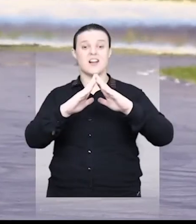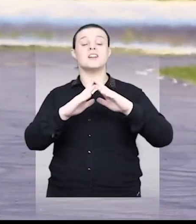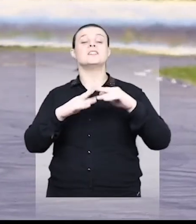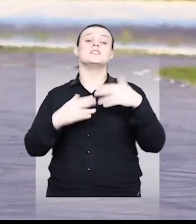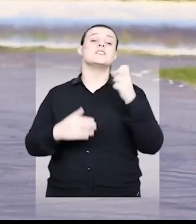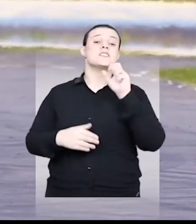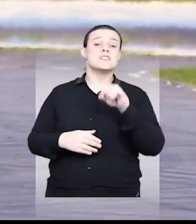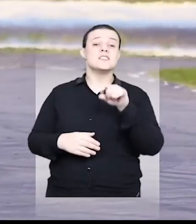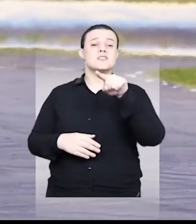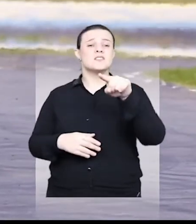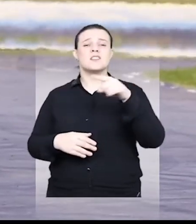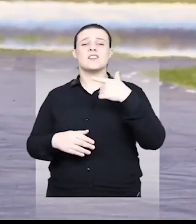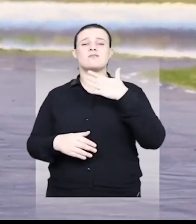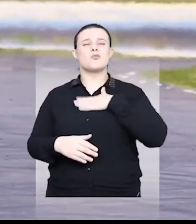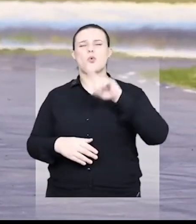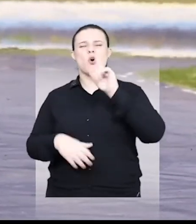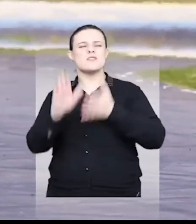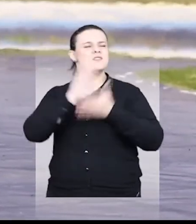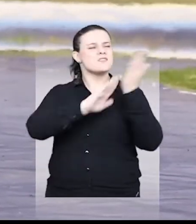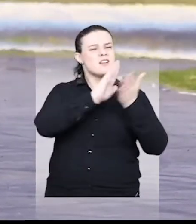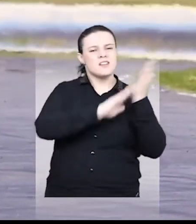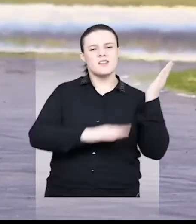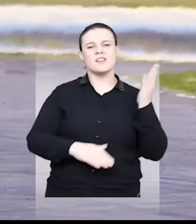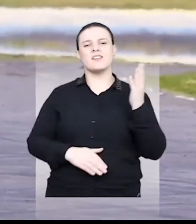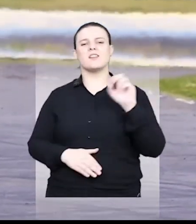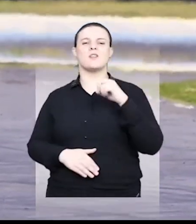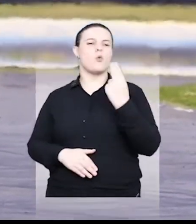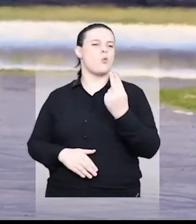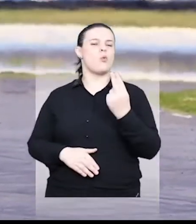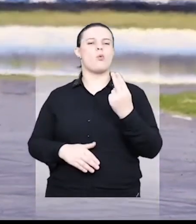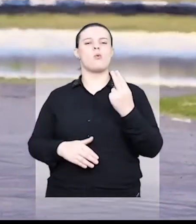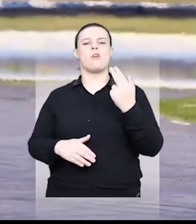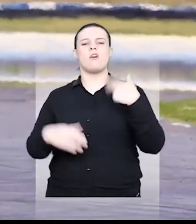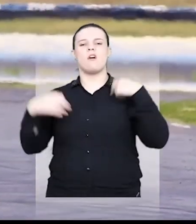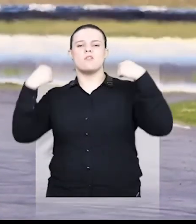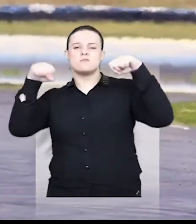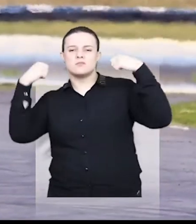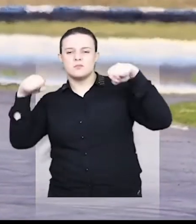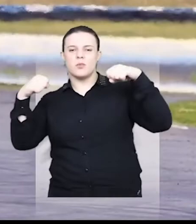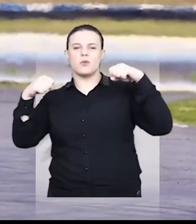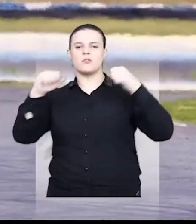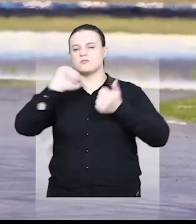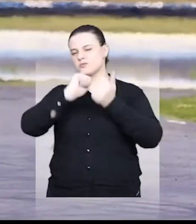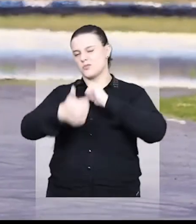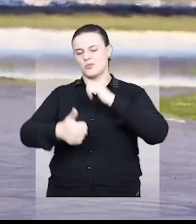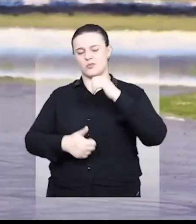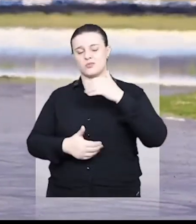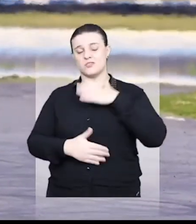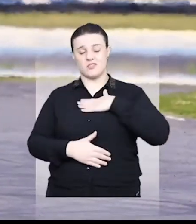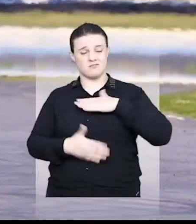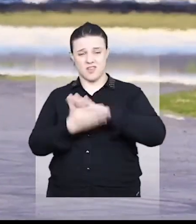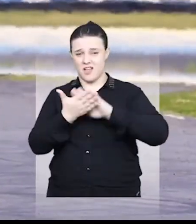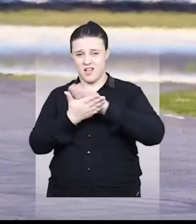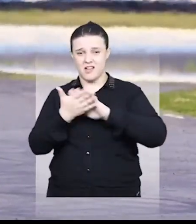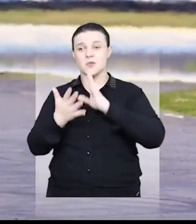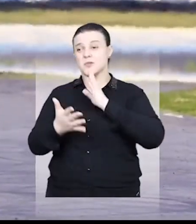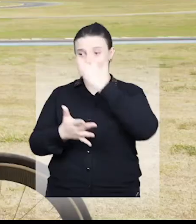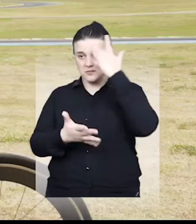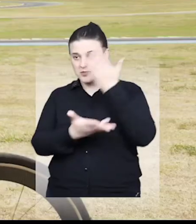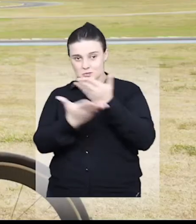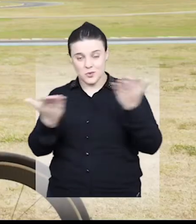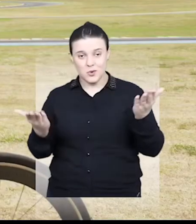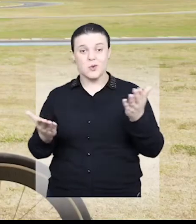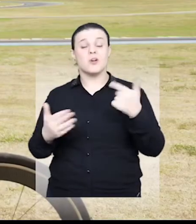que porventura não saem, né? Não querem estar praticando alguma atividade física, conhecendo